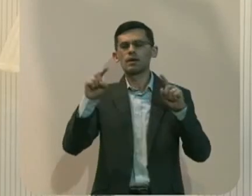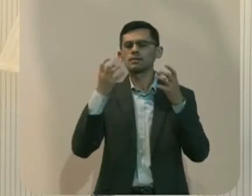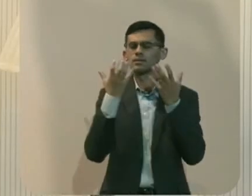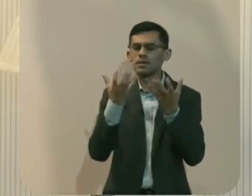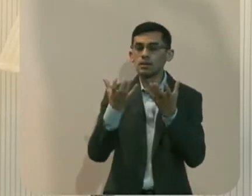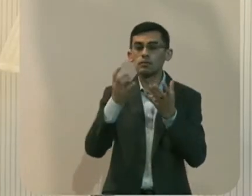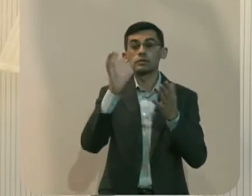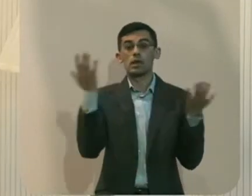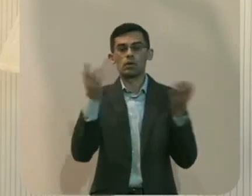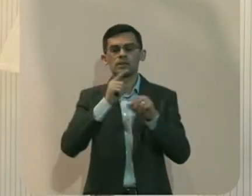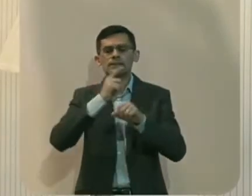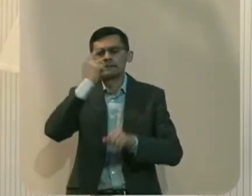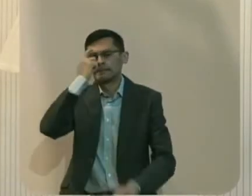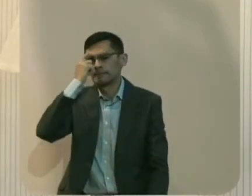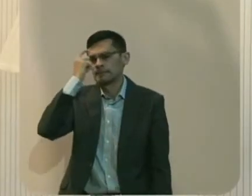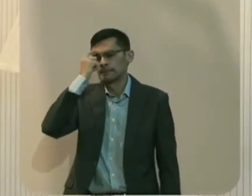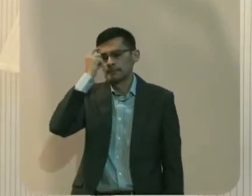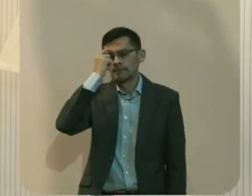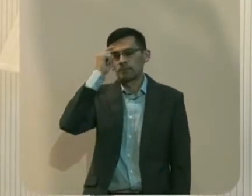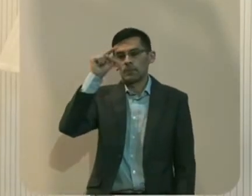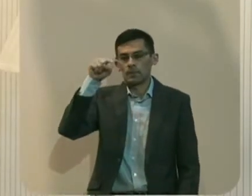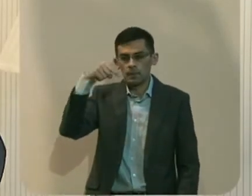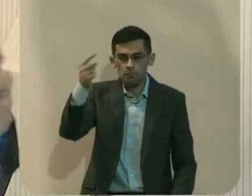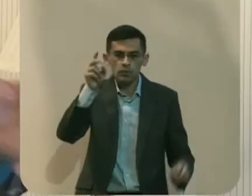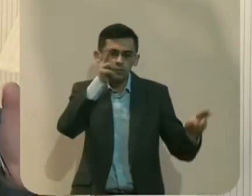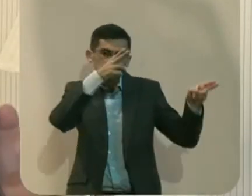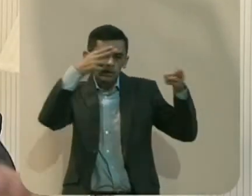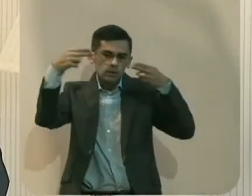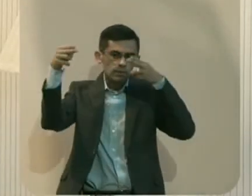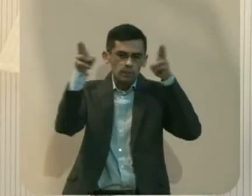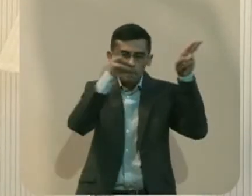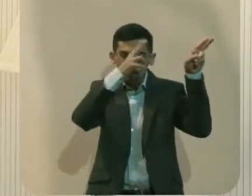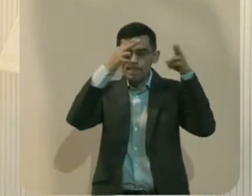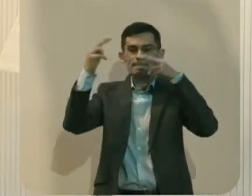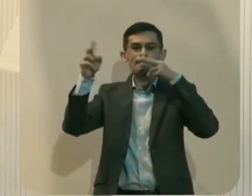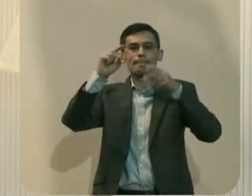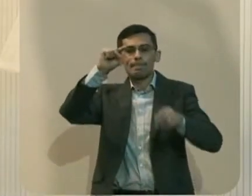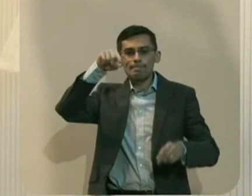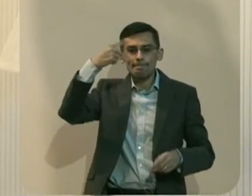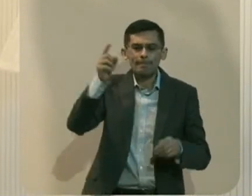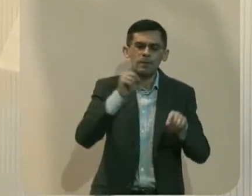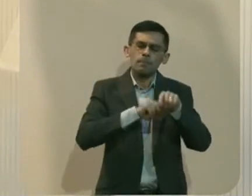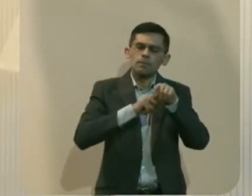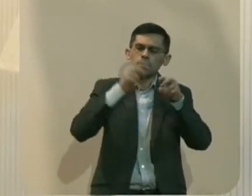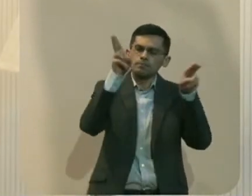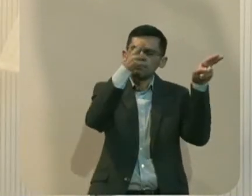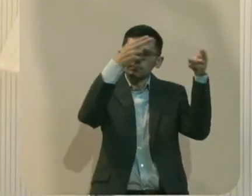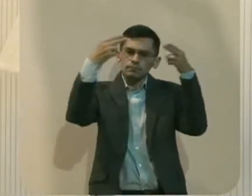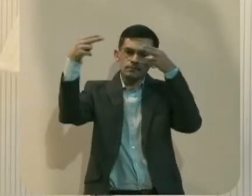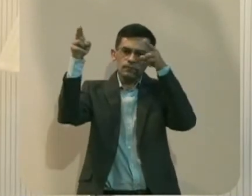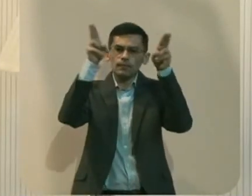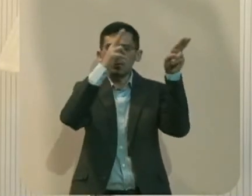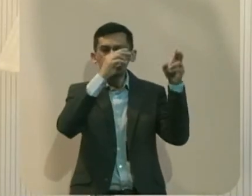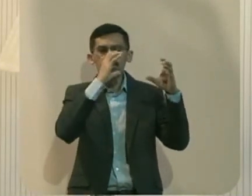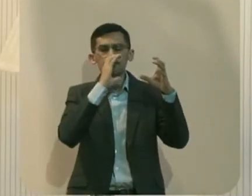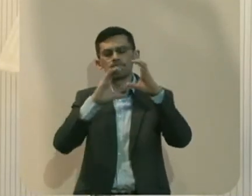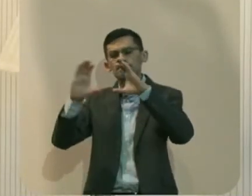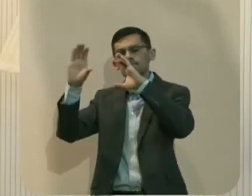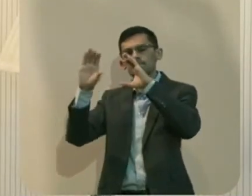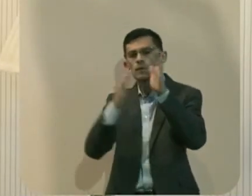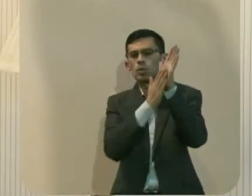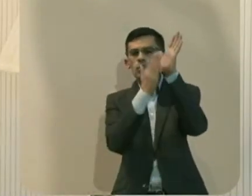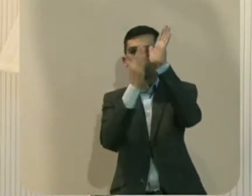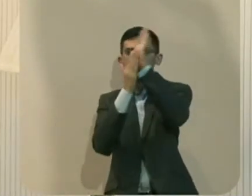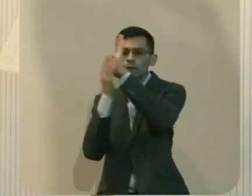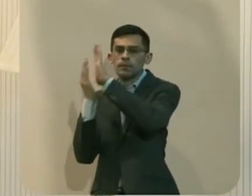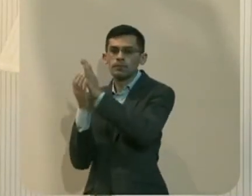se preparasse para essa oração. Daqui a pouco nós vamos cantar uma música. Enquanto a gente estiver cantando essa música, eu